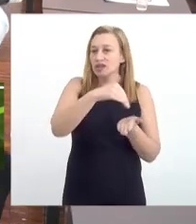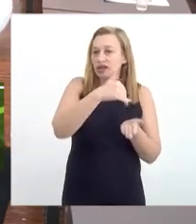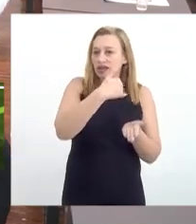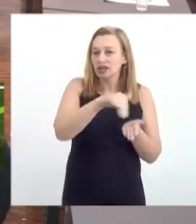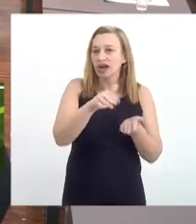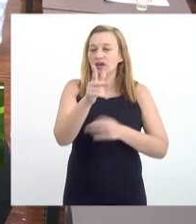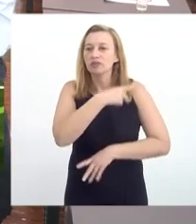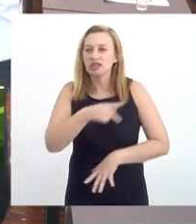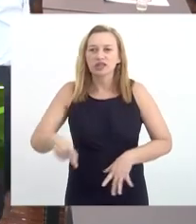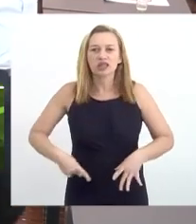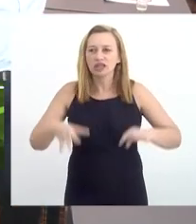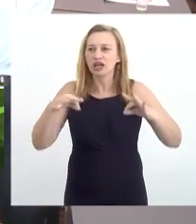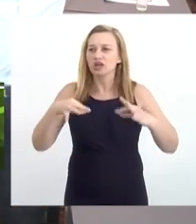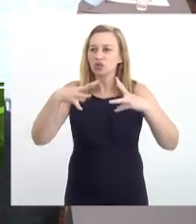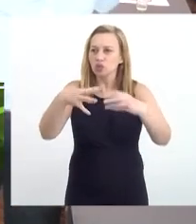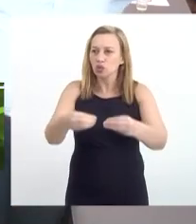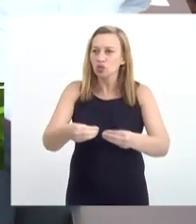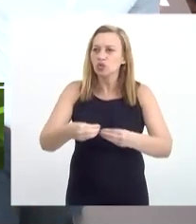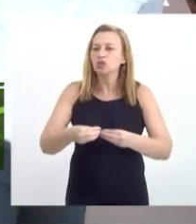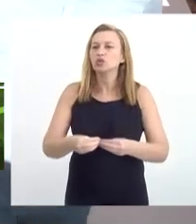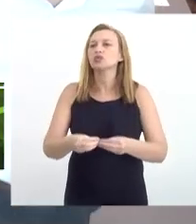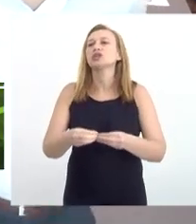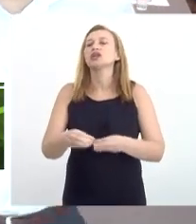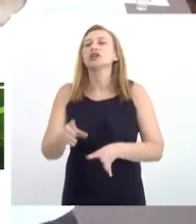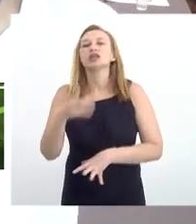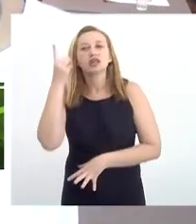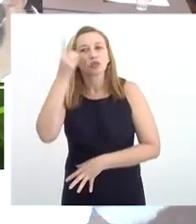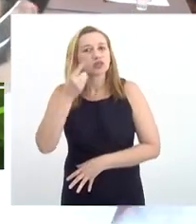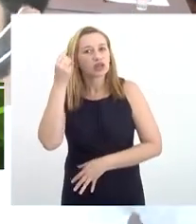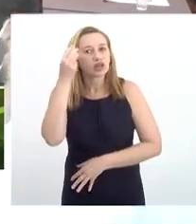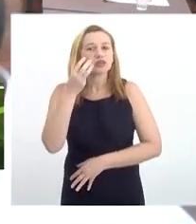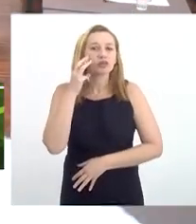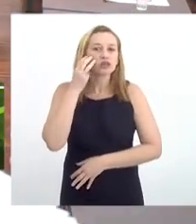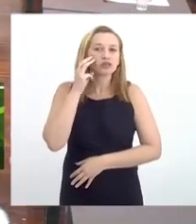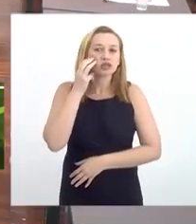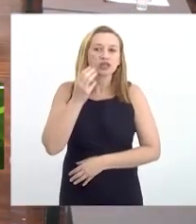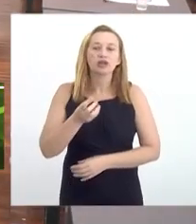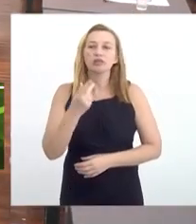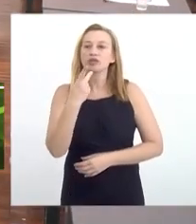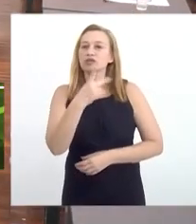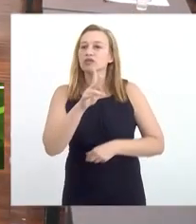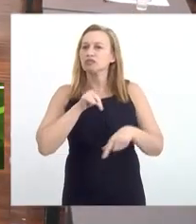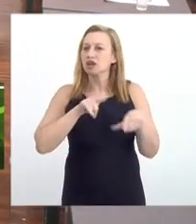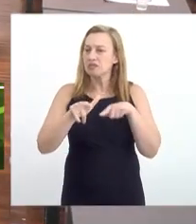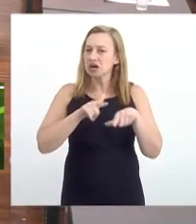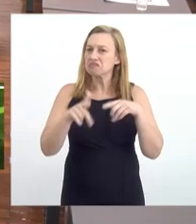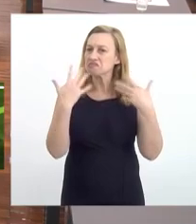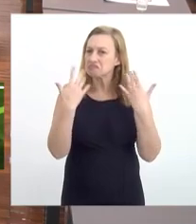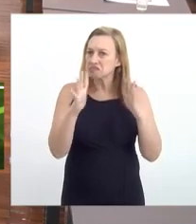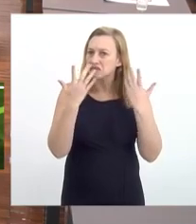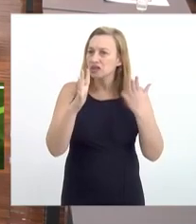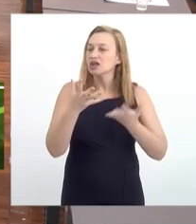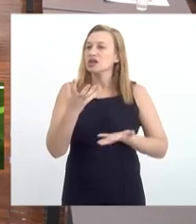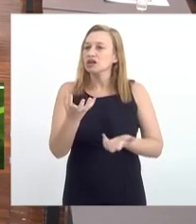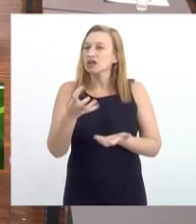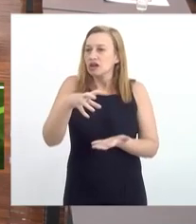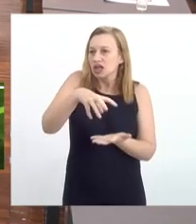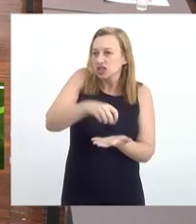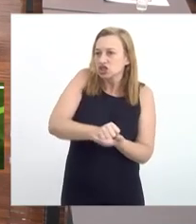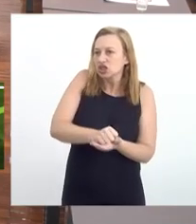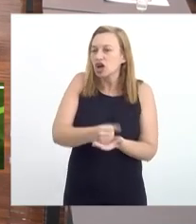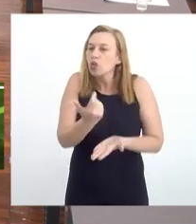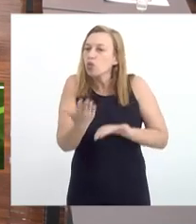fazer um cumprimento aqui especial ao deputado Márcio Pacheco, pelo seu trabalho, quero sempre registrar aqui o